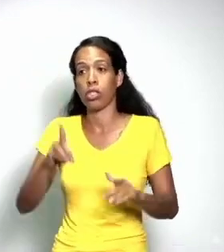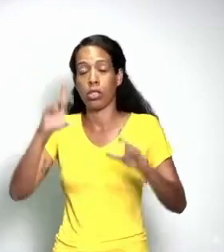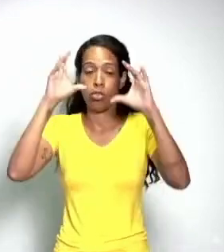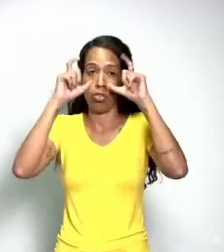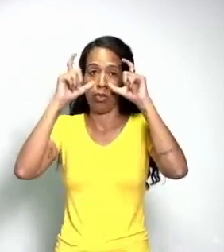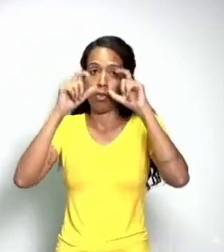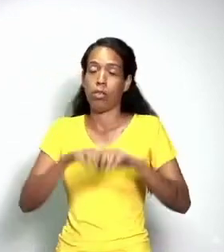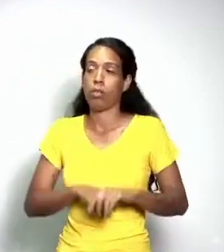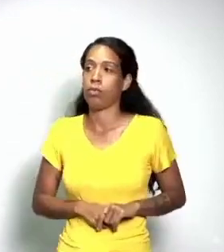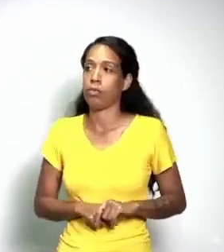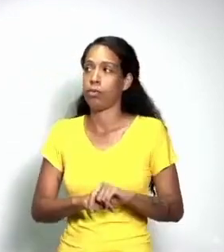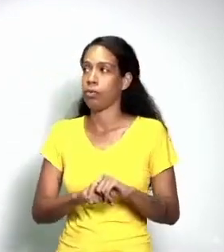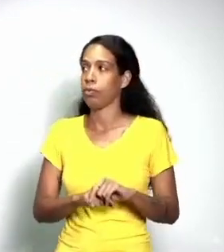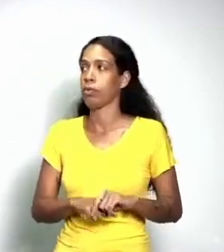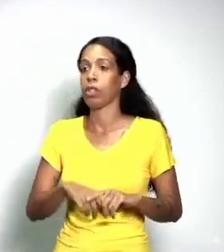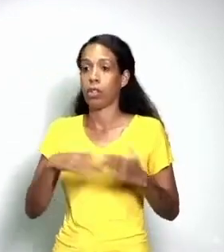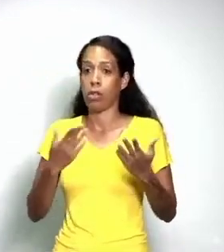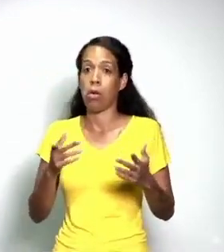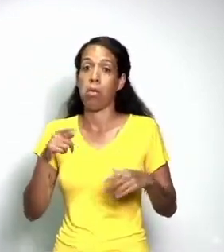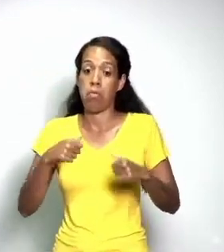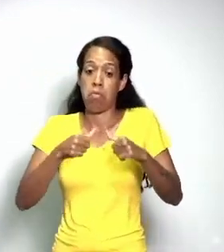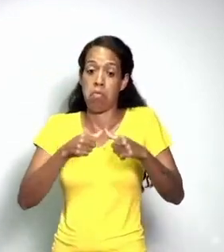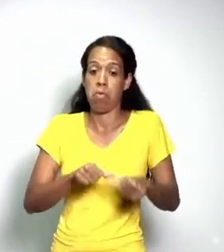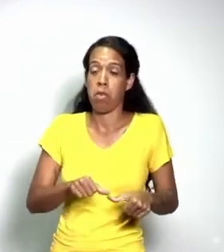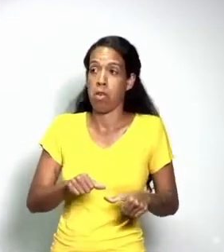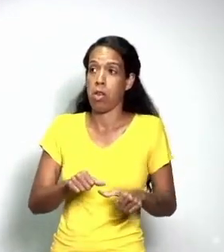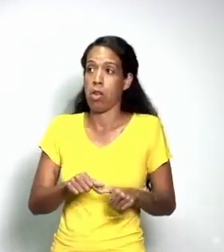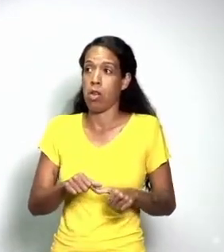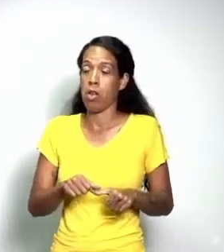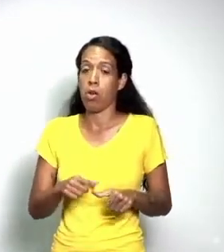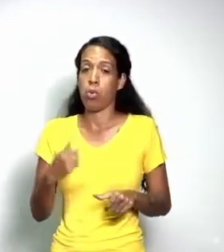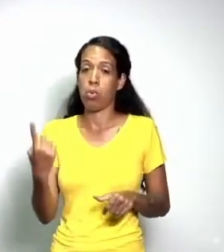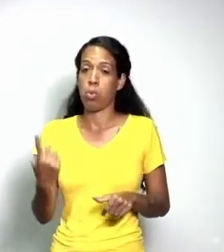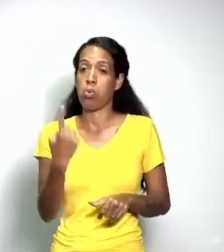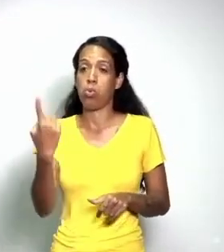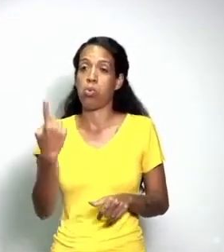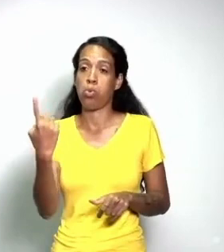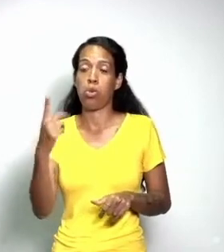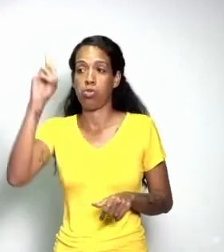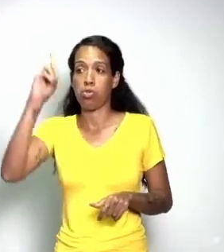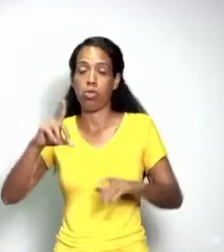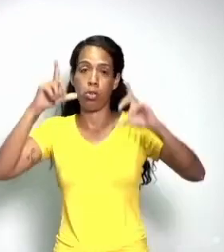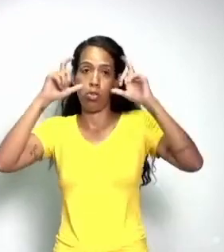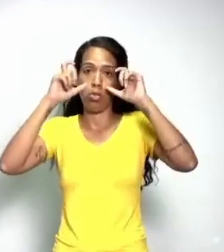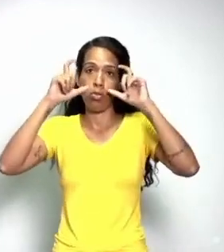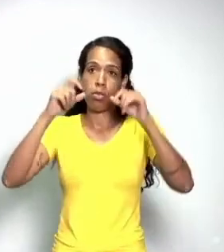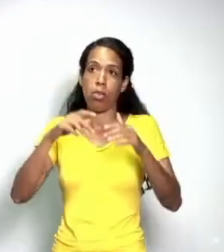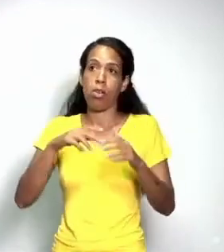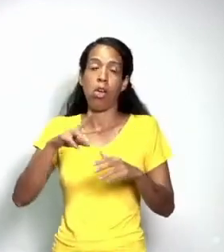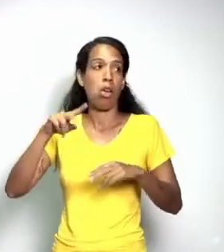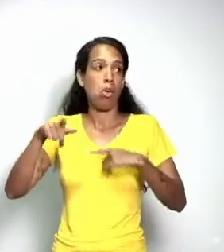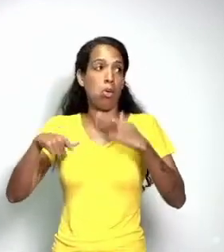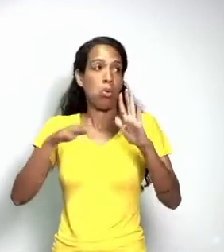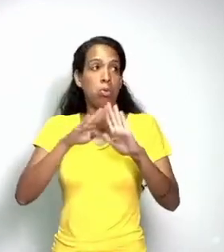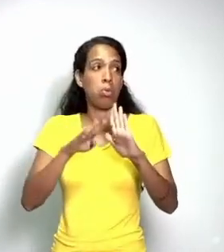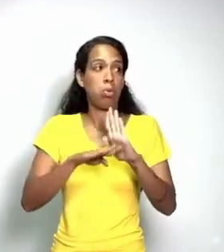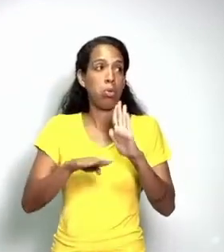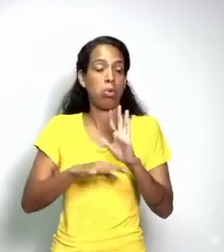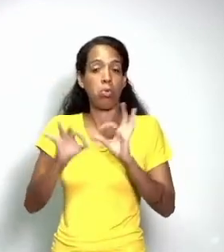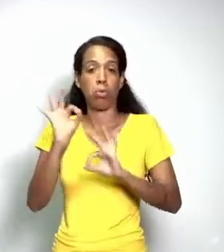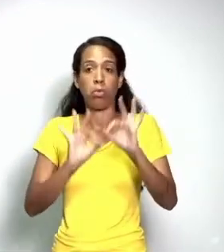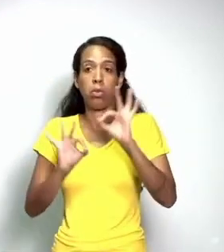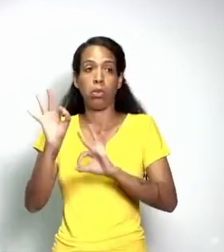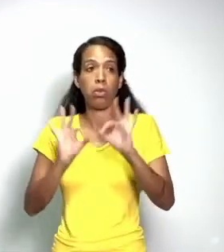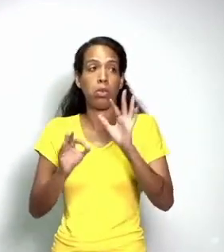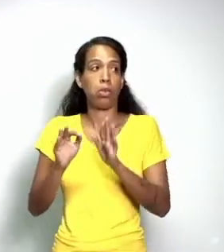foto. Então, a gente permanece com uma única direção de foto e aí essas outras